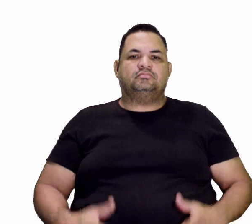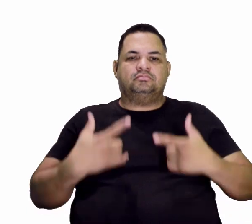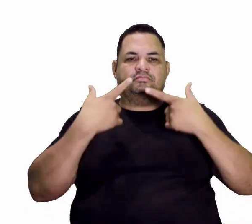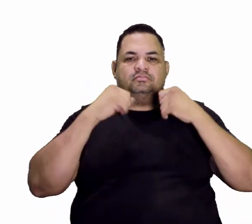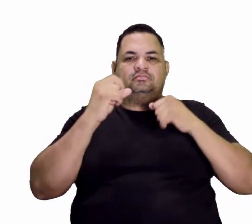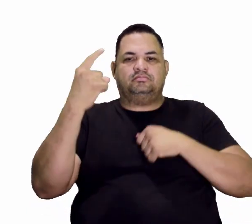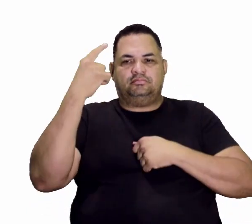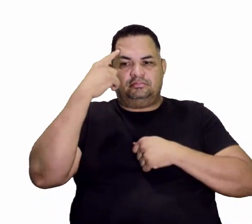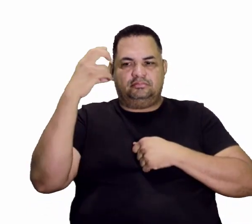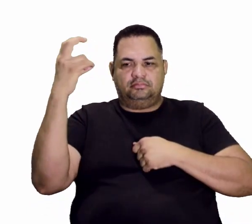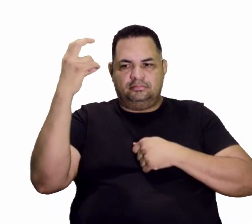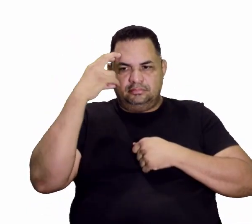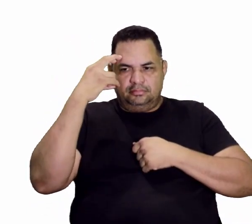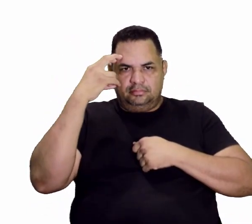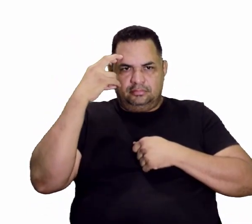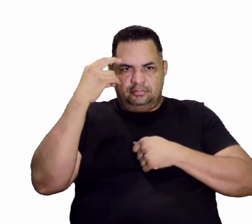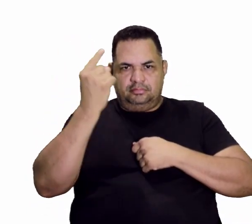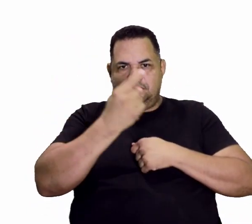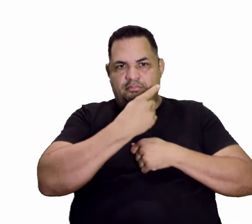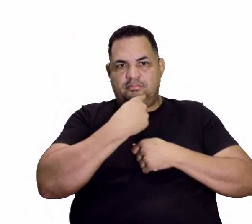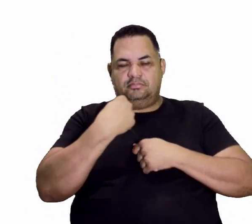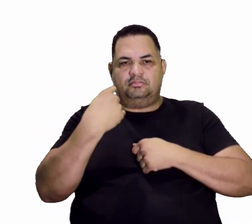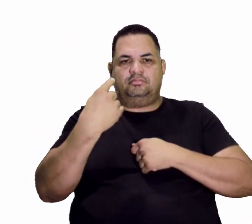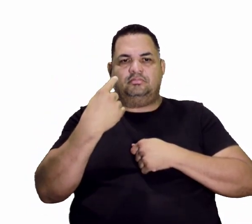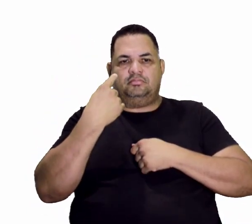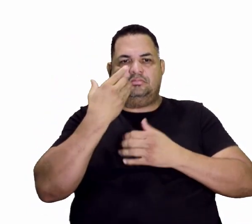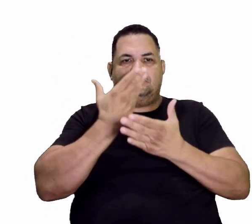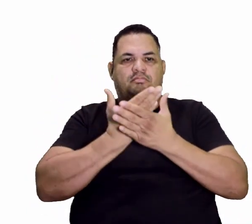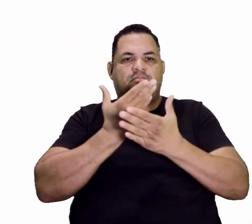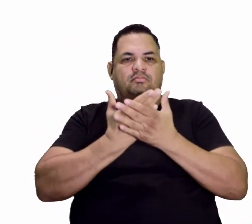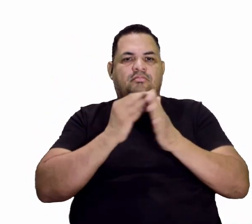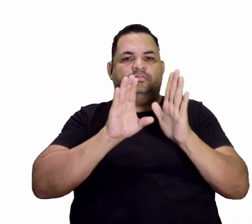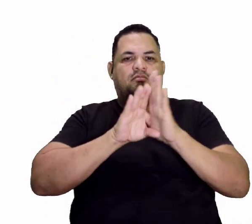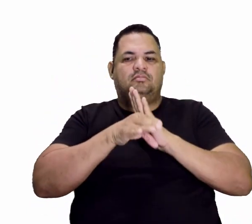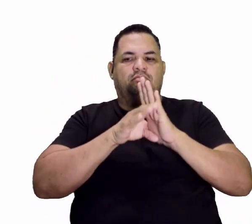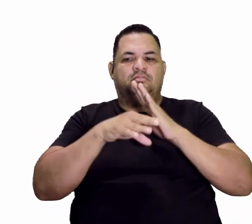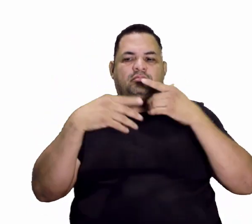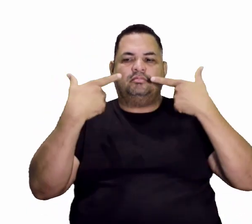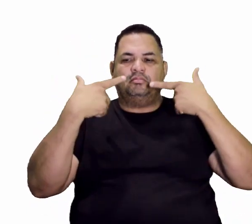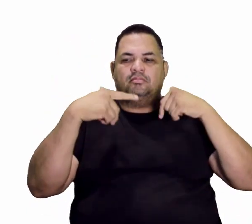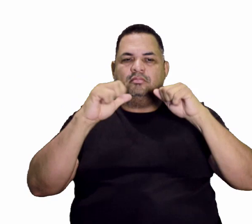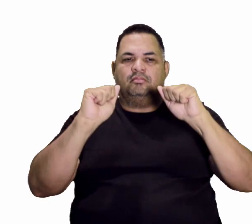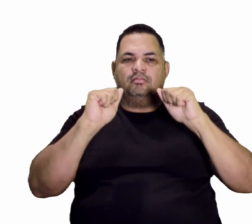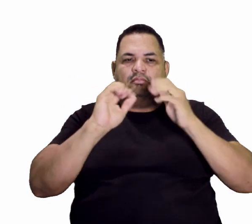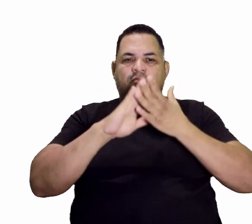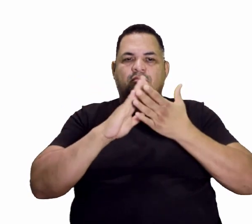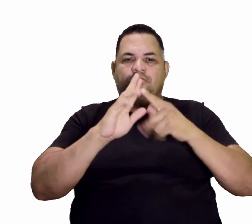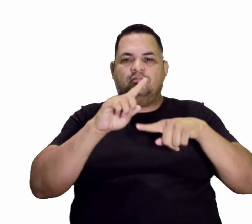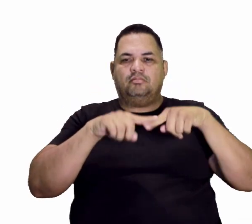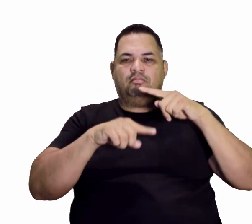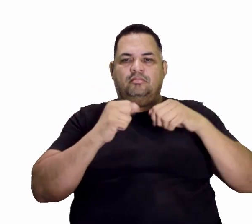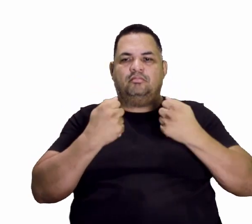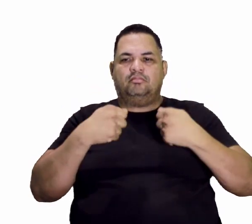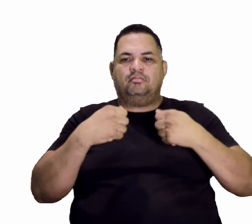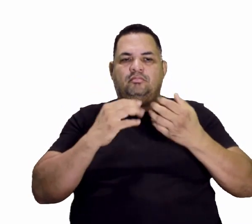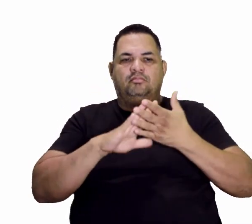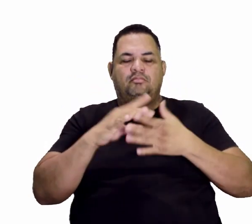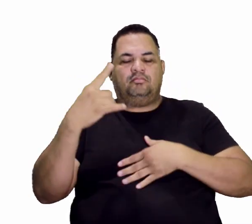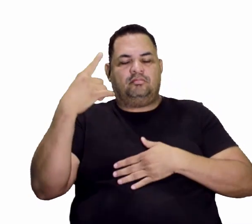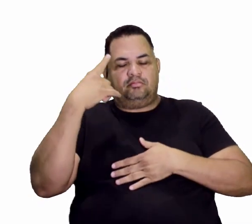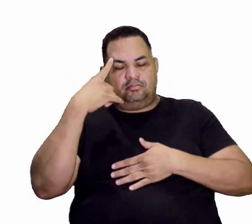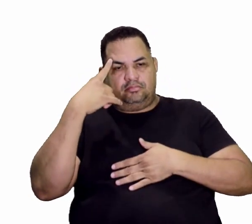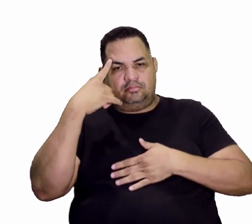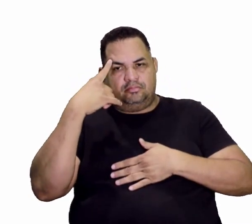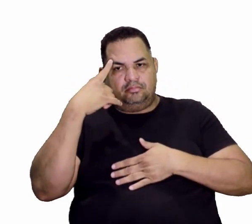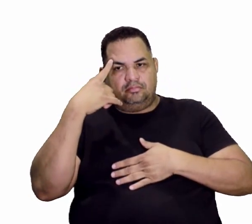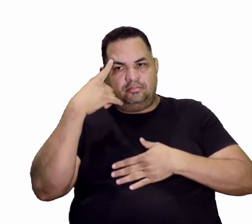e cultura. Nós vimos que o conceito de linguagem é um instrumento que nos permite para pensar